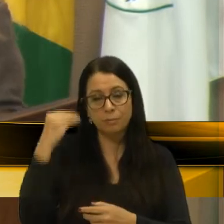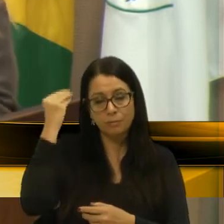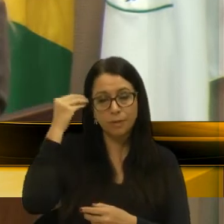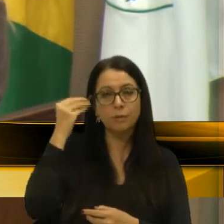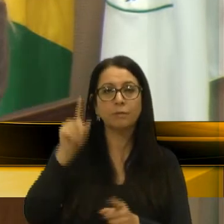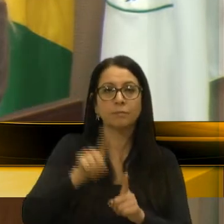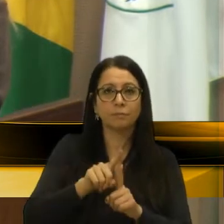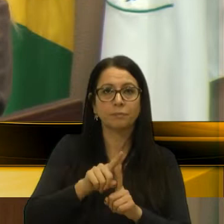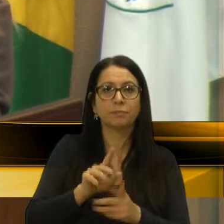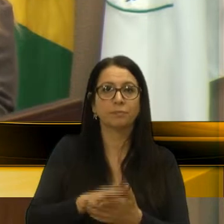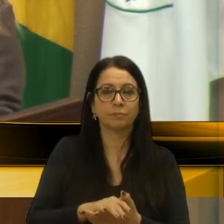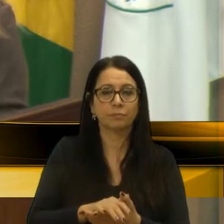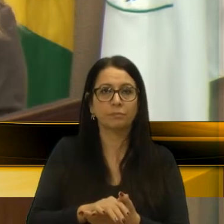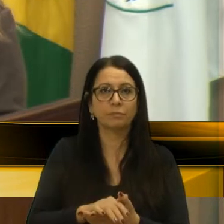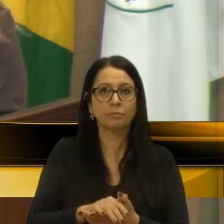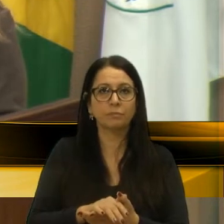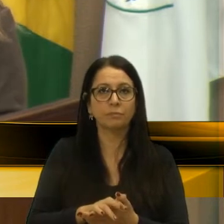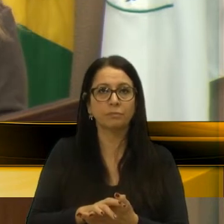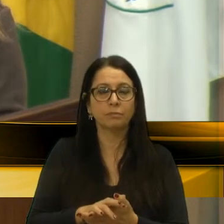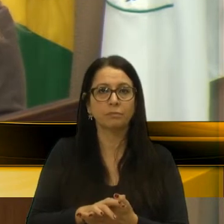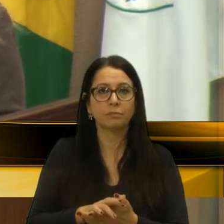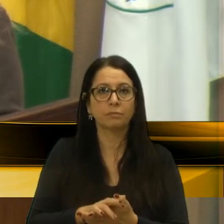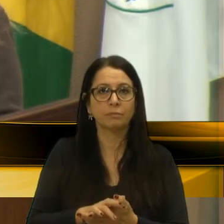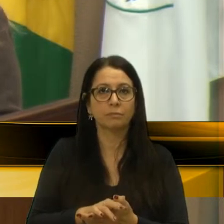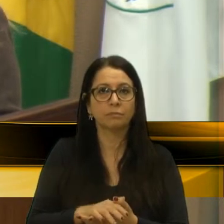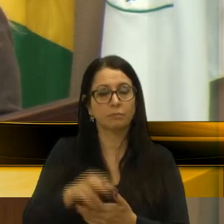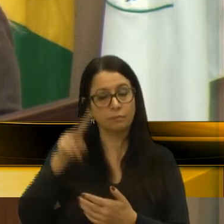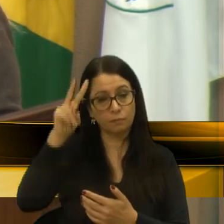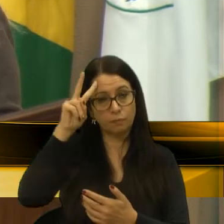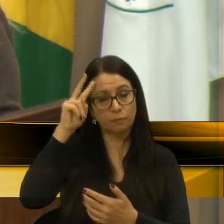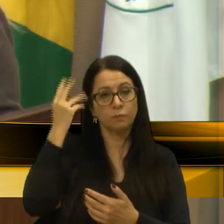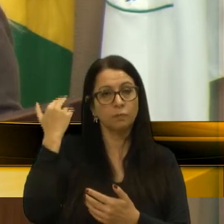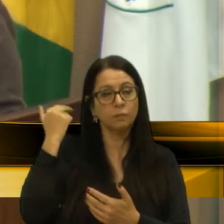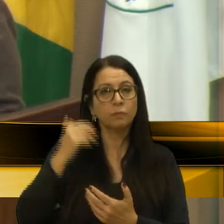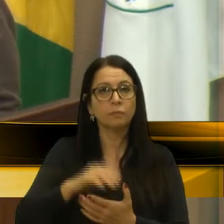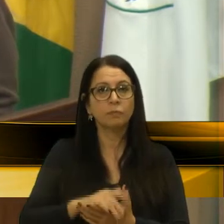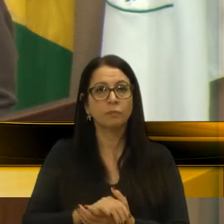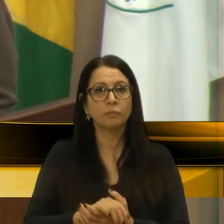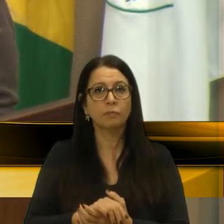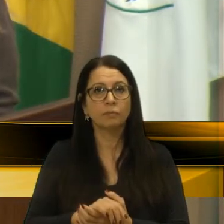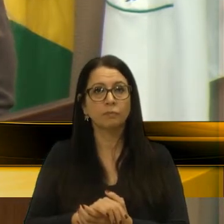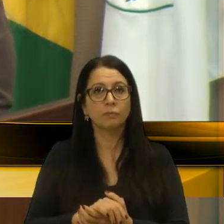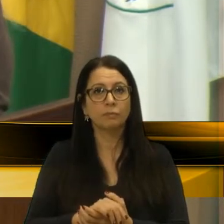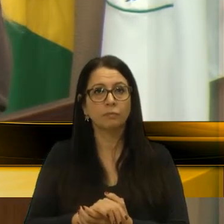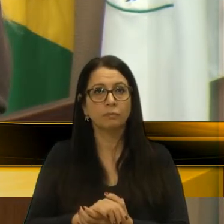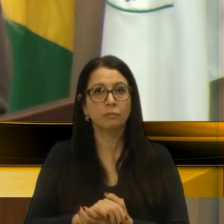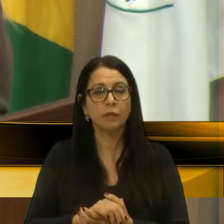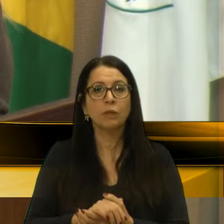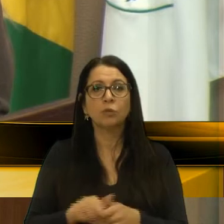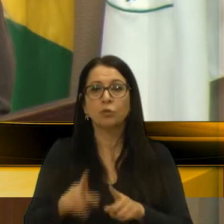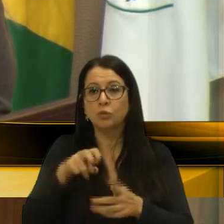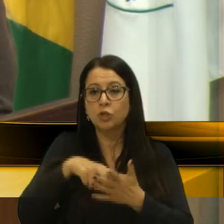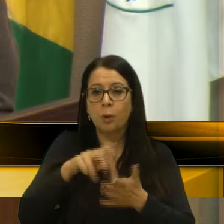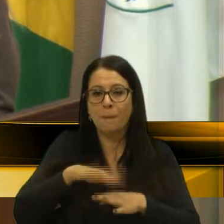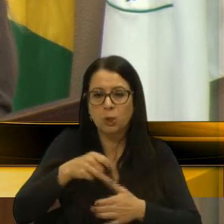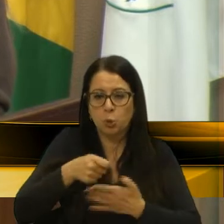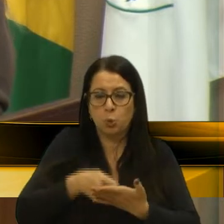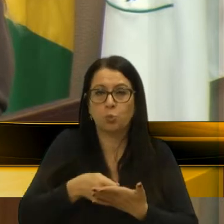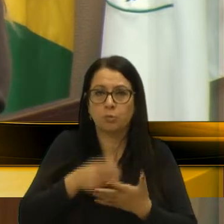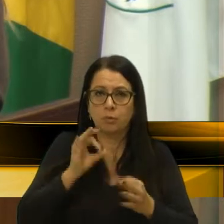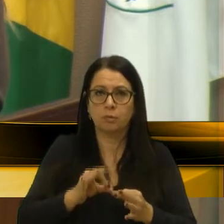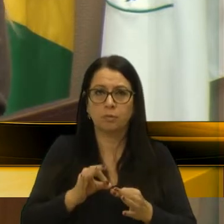psicóloga, né, na segunda-feira, as penas mais duras